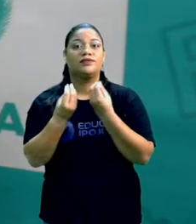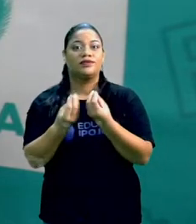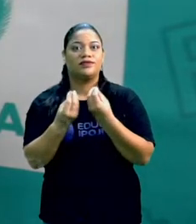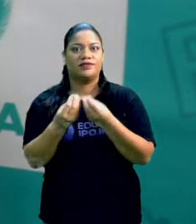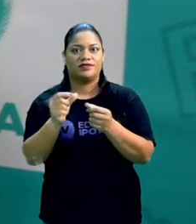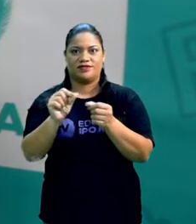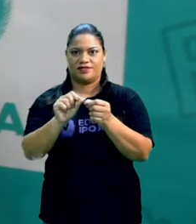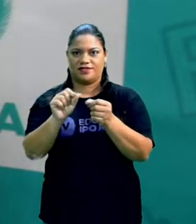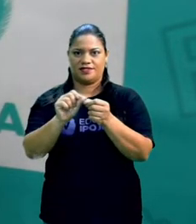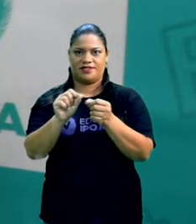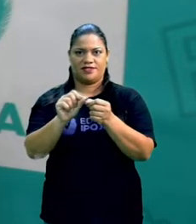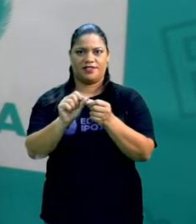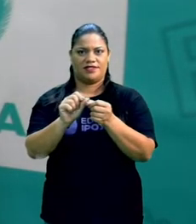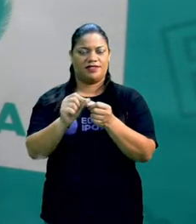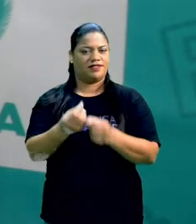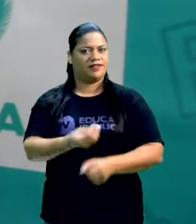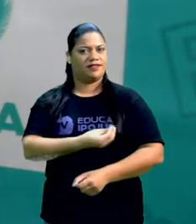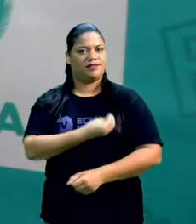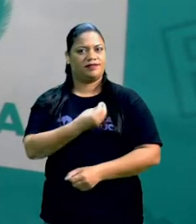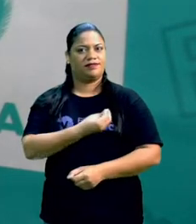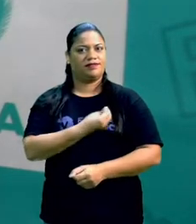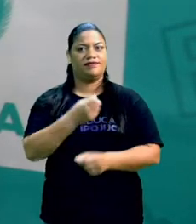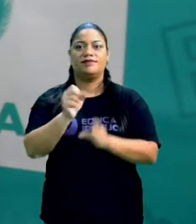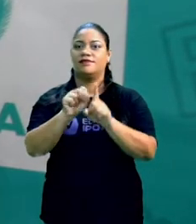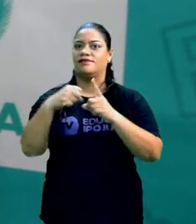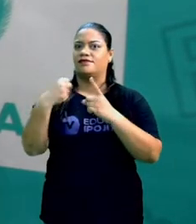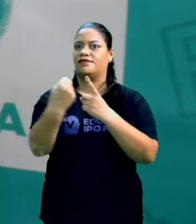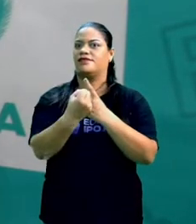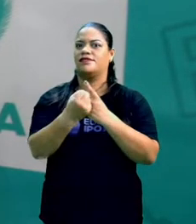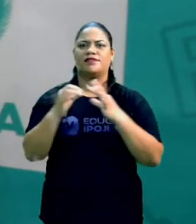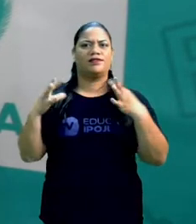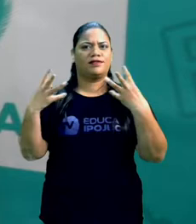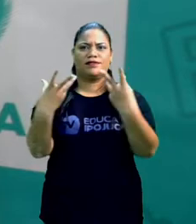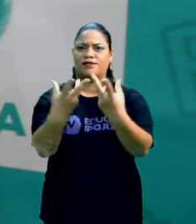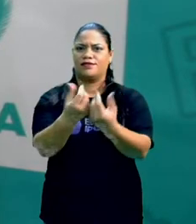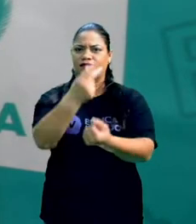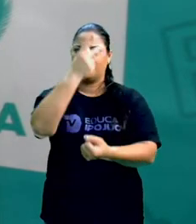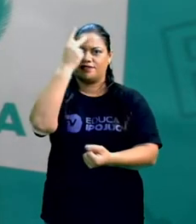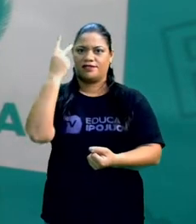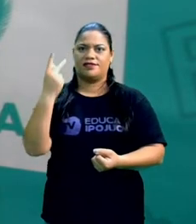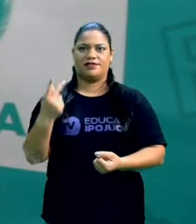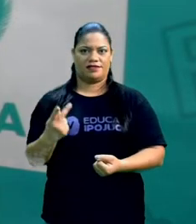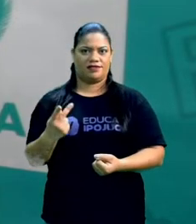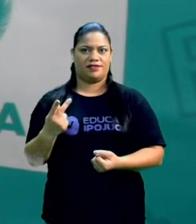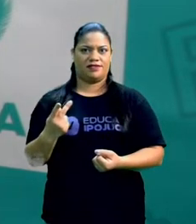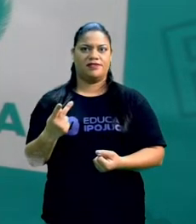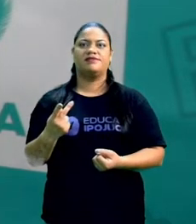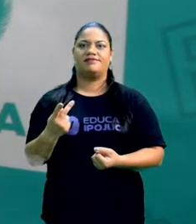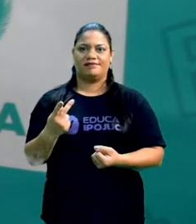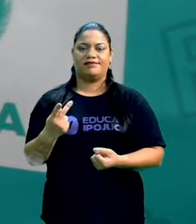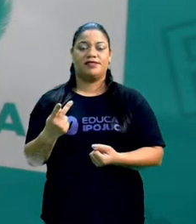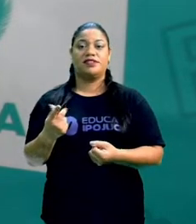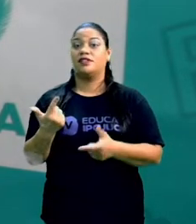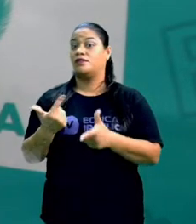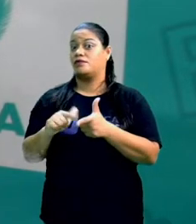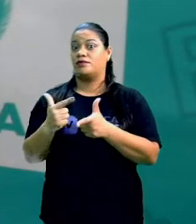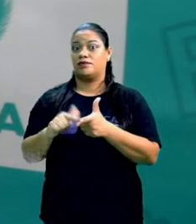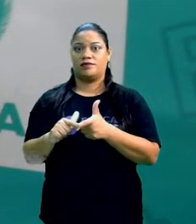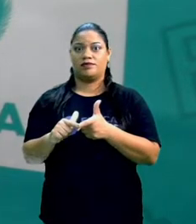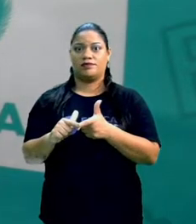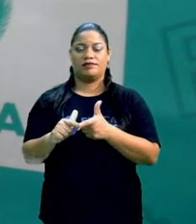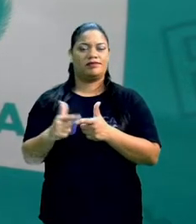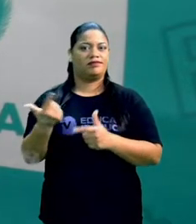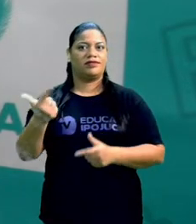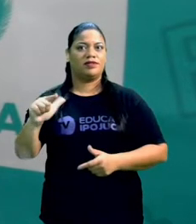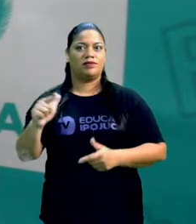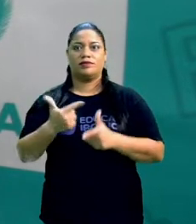gente deve fazer para conviver socialmente com todas as pessoas sem ter conflitos ou evitando